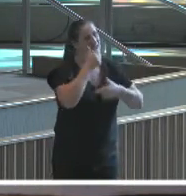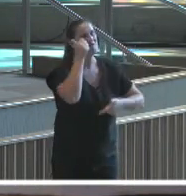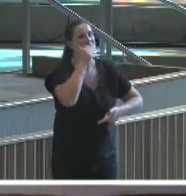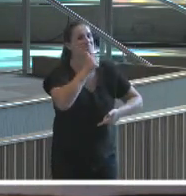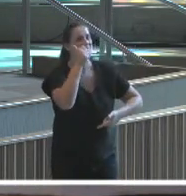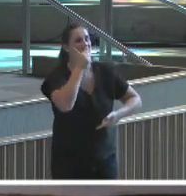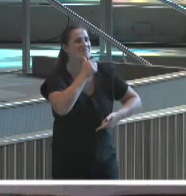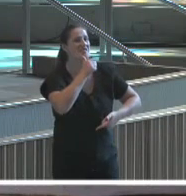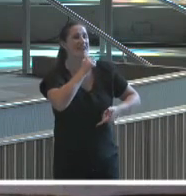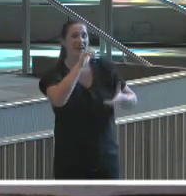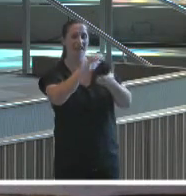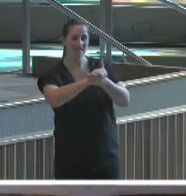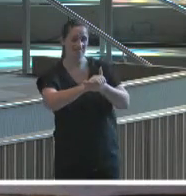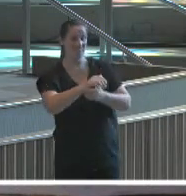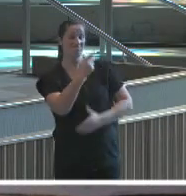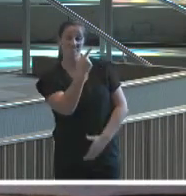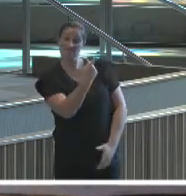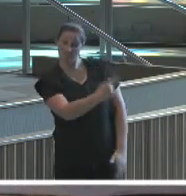A mulher dele.